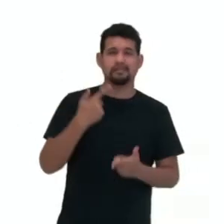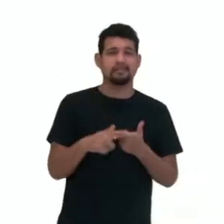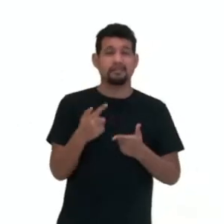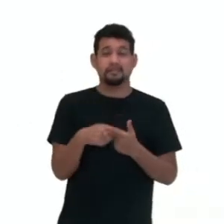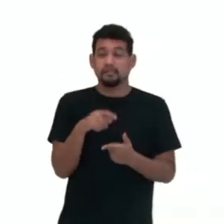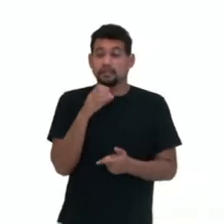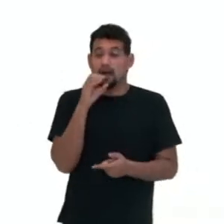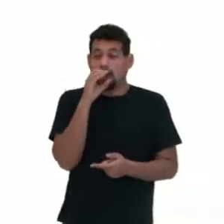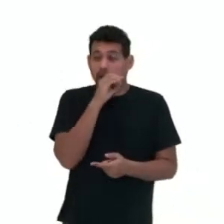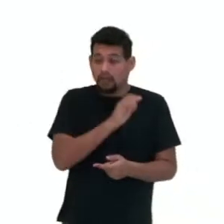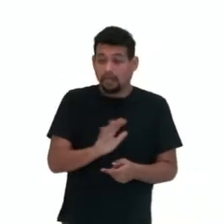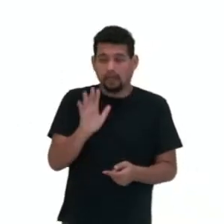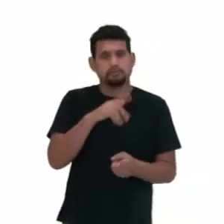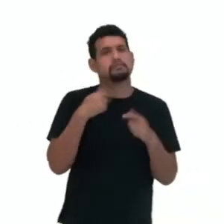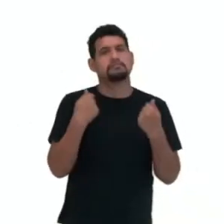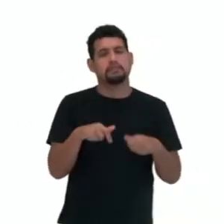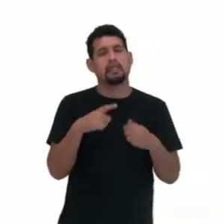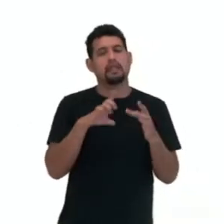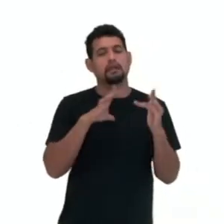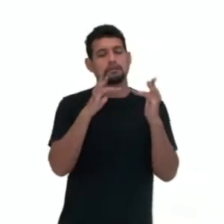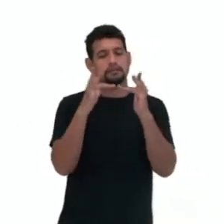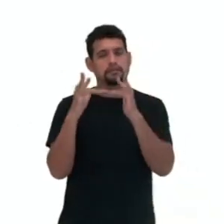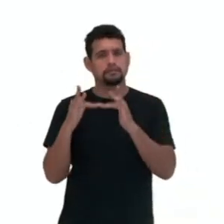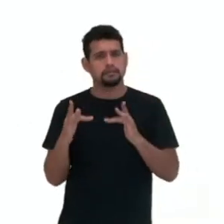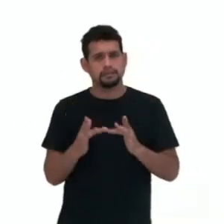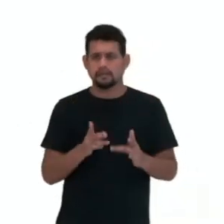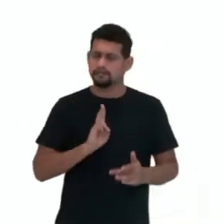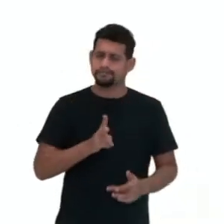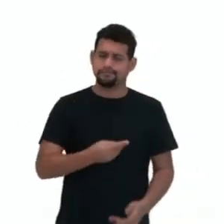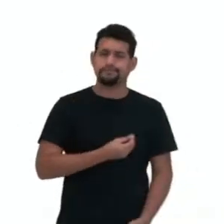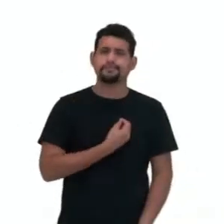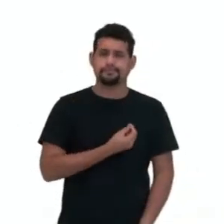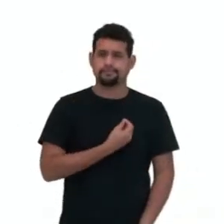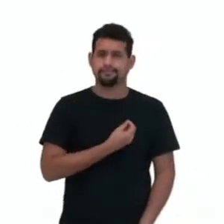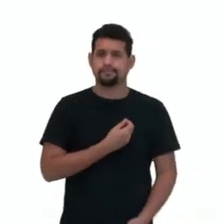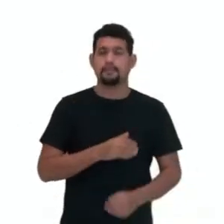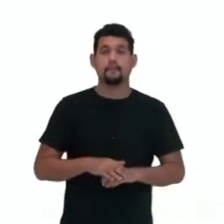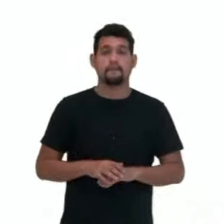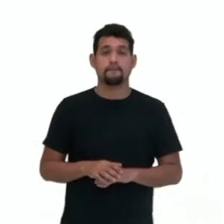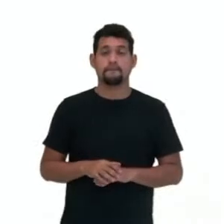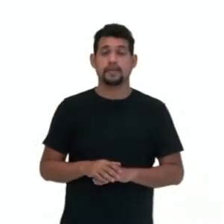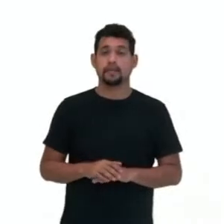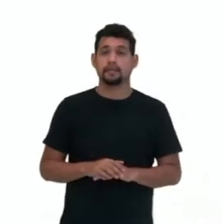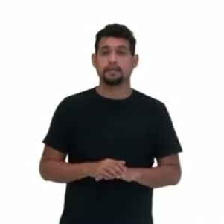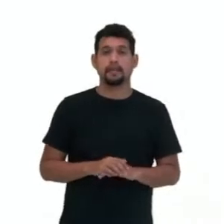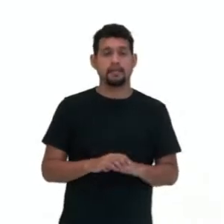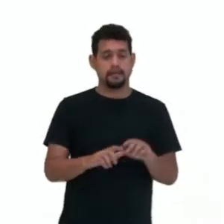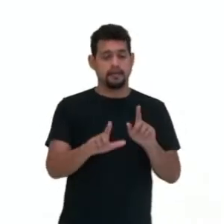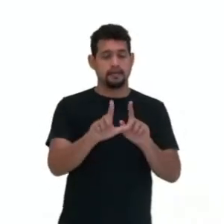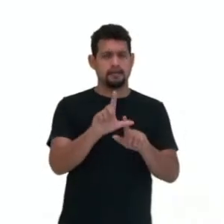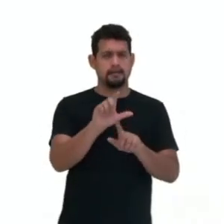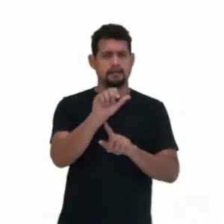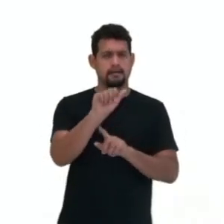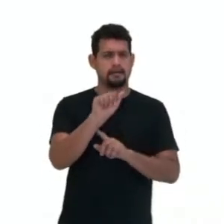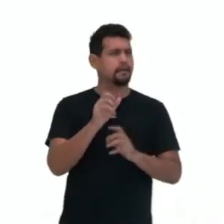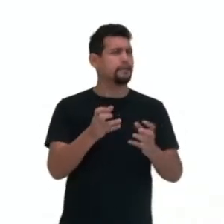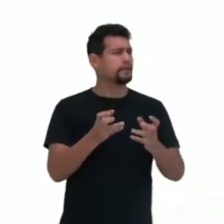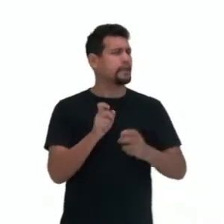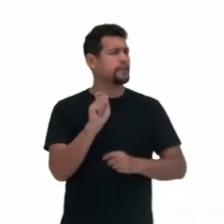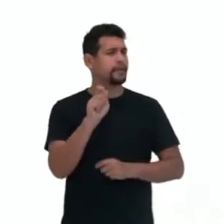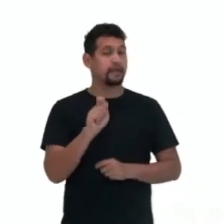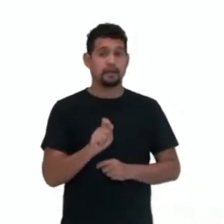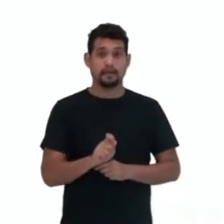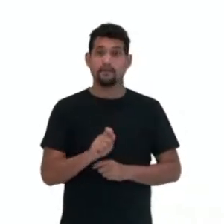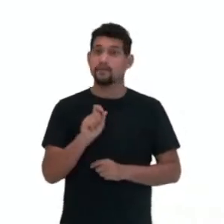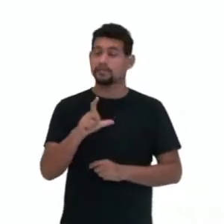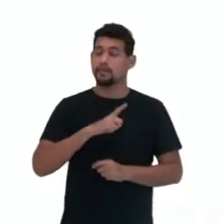e teremos que lidar com isso pelo resto de nossas vidas. Na letra A, o que eu quero? Que você